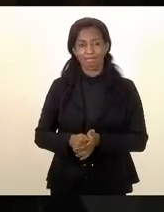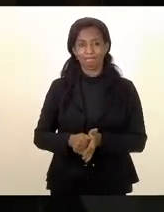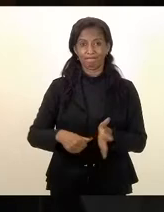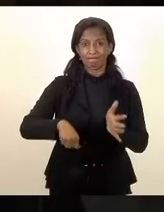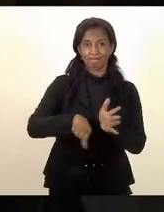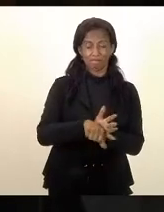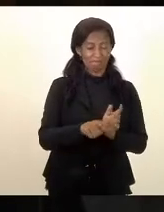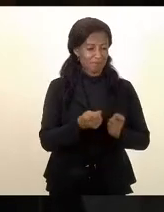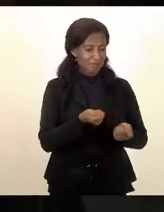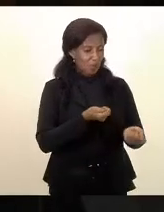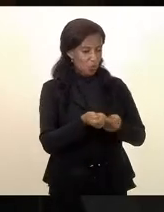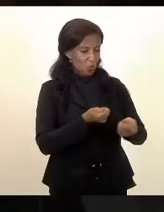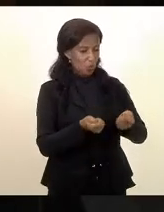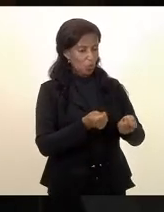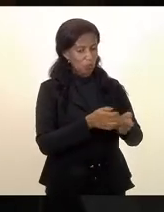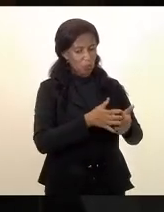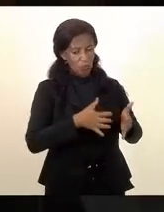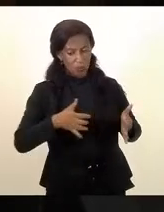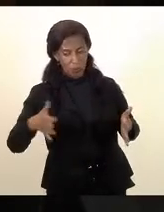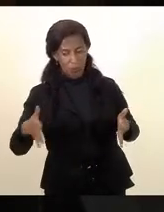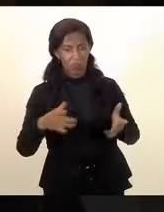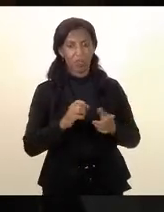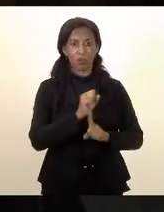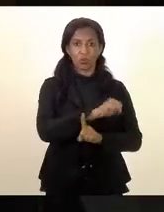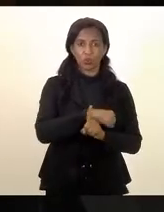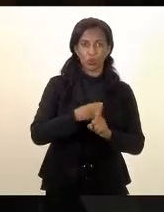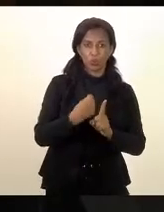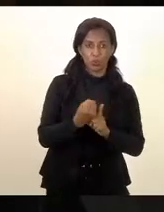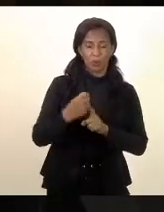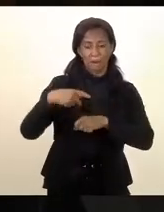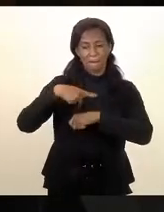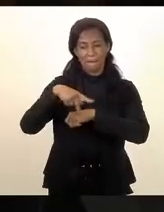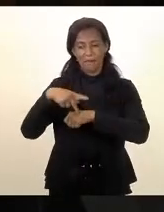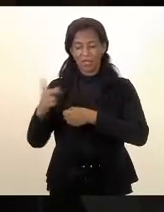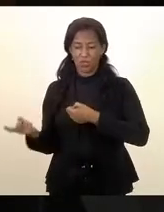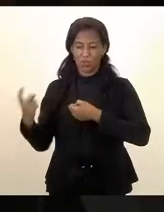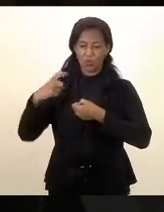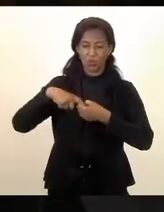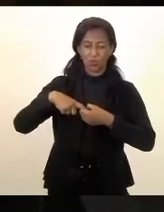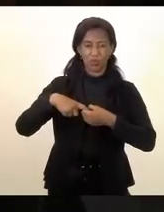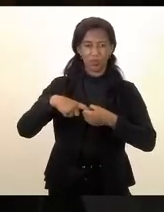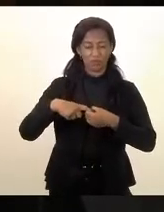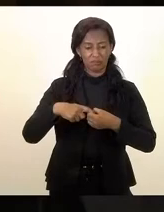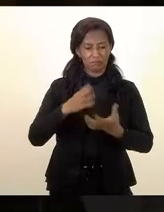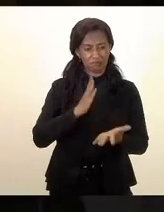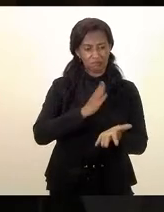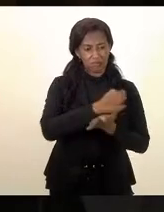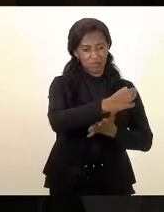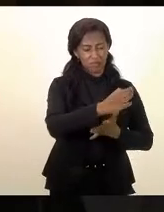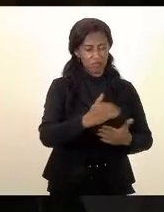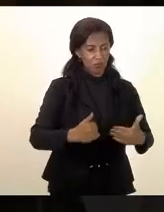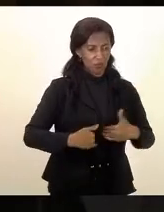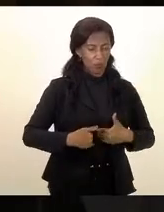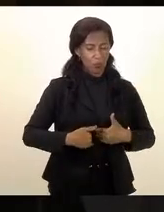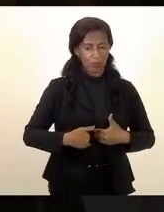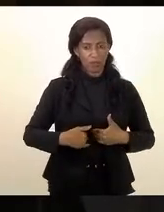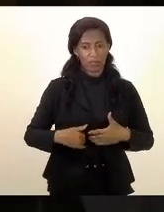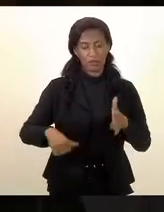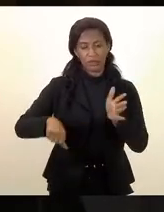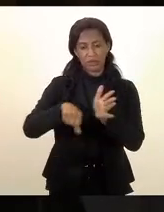econômica prolongada uma crise social com o país voltando para o mapa da fome uma crise política